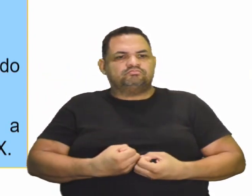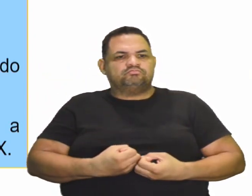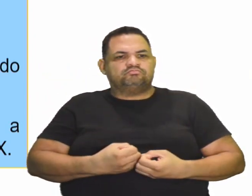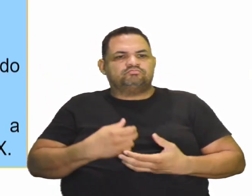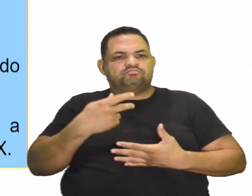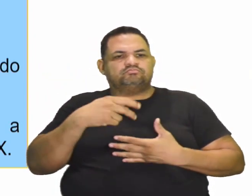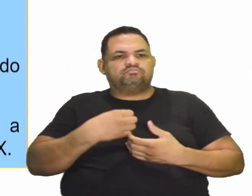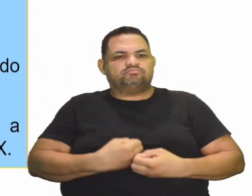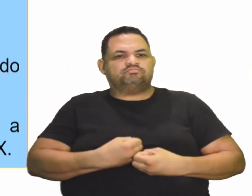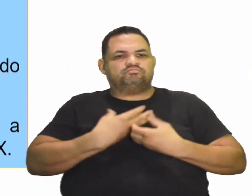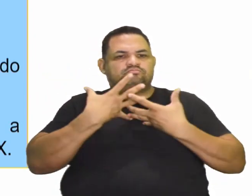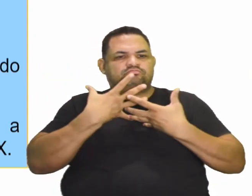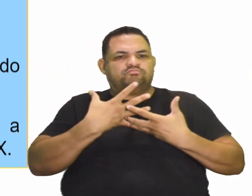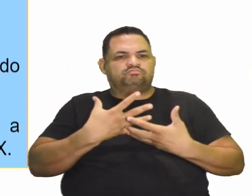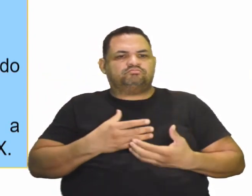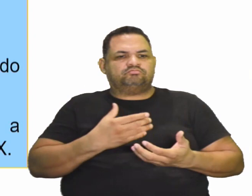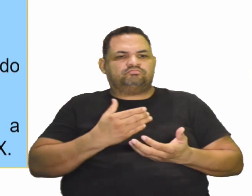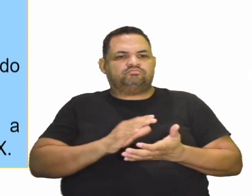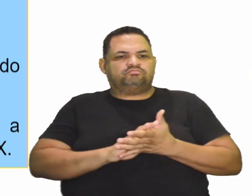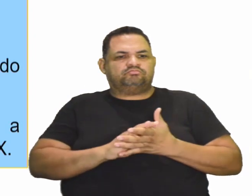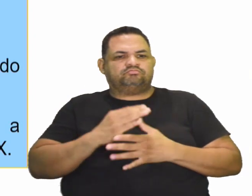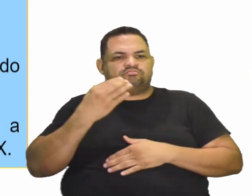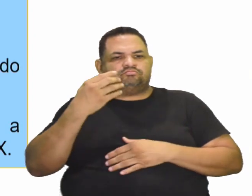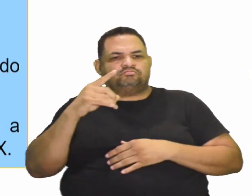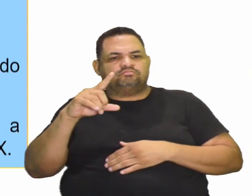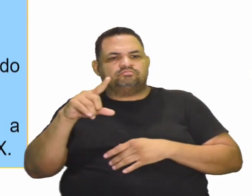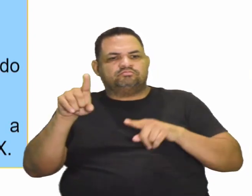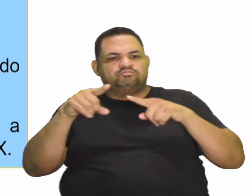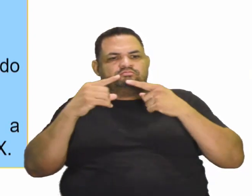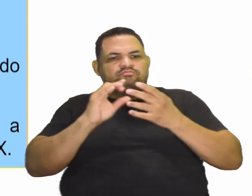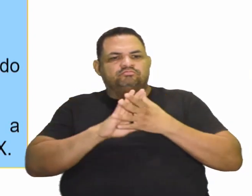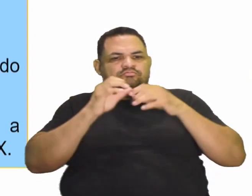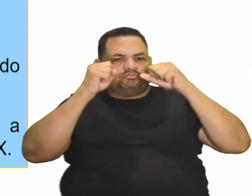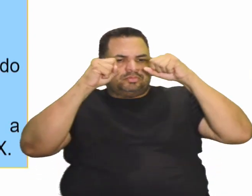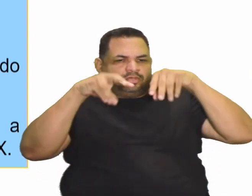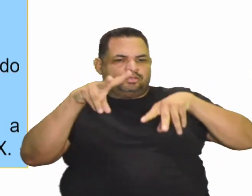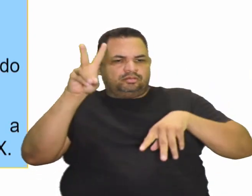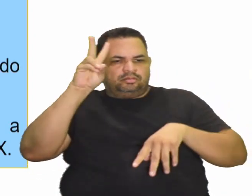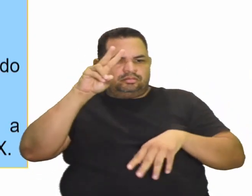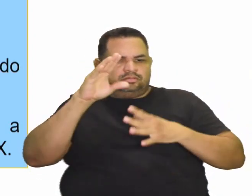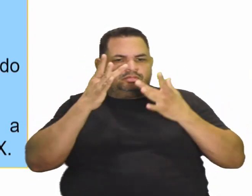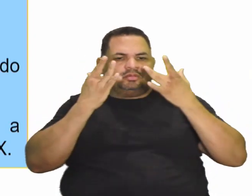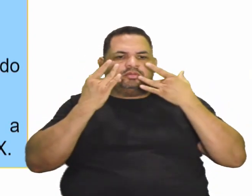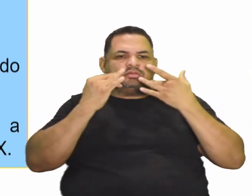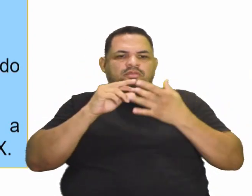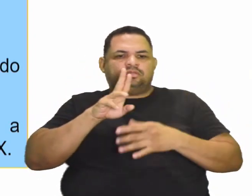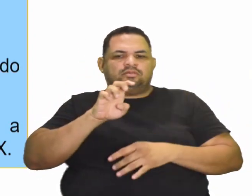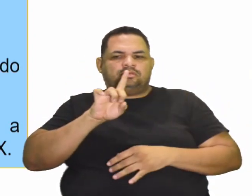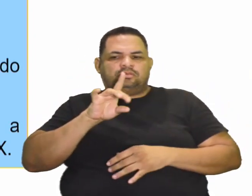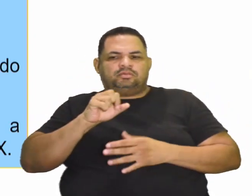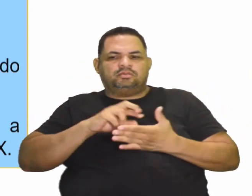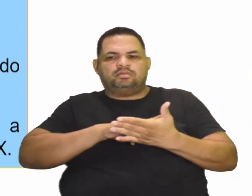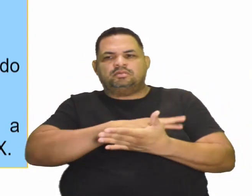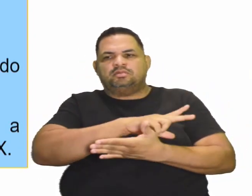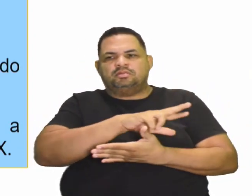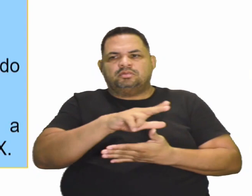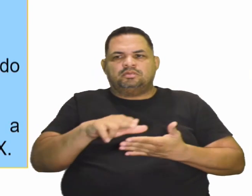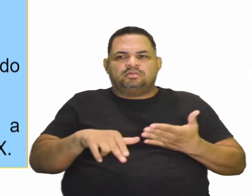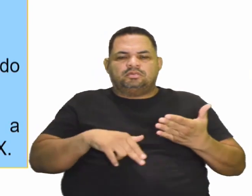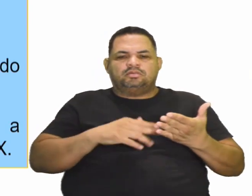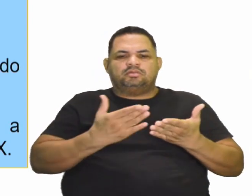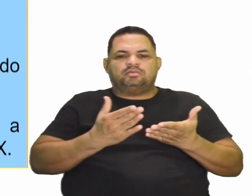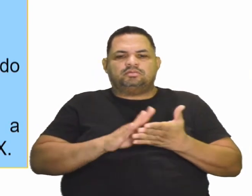conhecem, canção, drama histórico, e teatro de vanguarda. Então, são vários gêneros aí